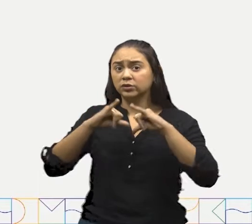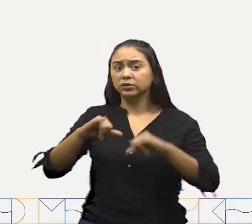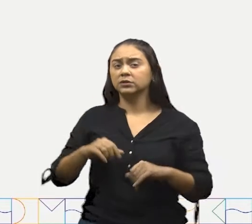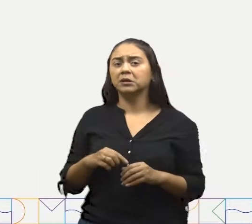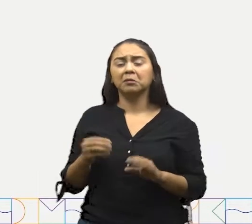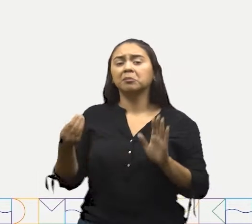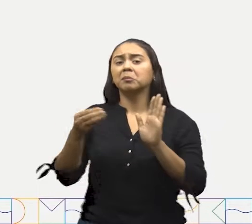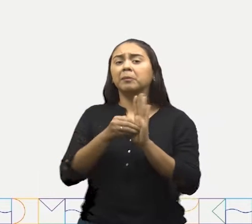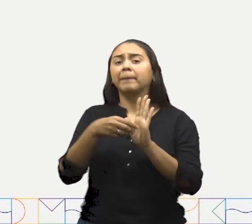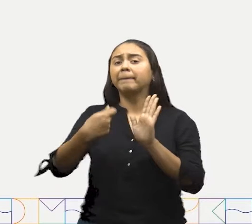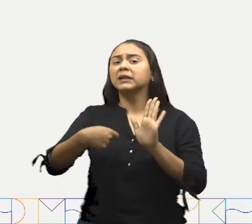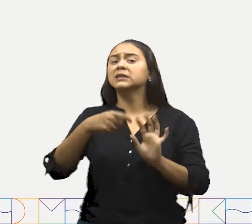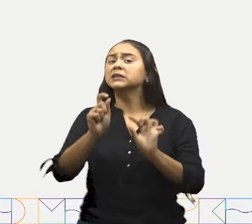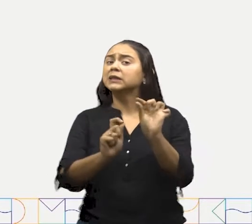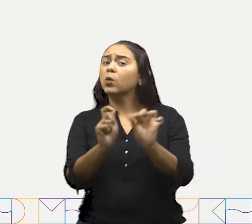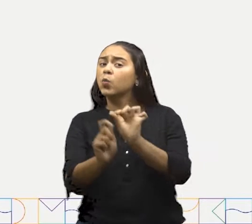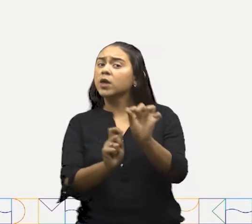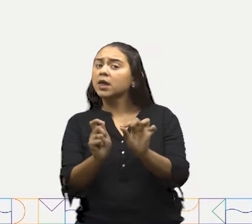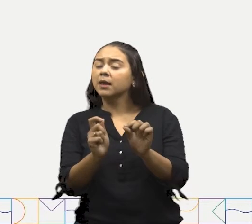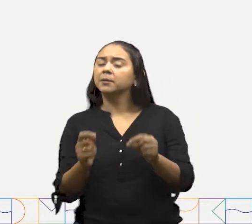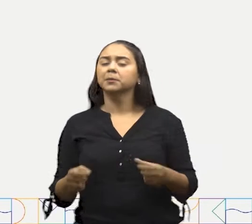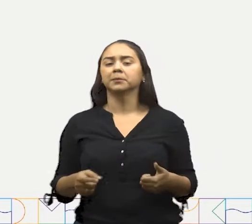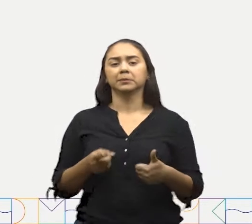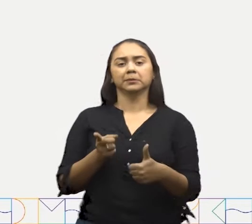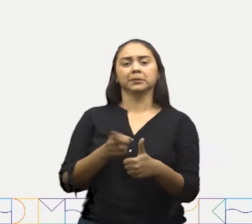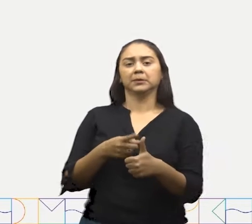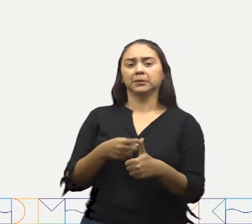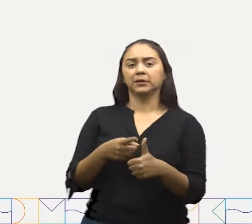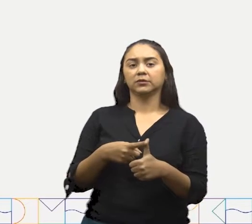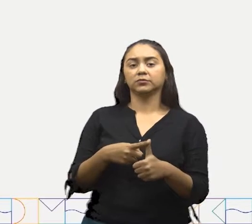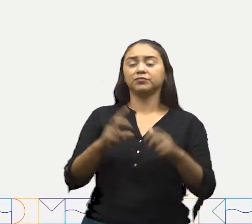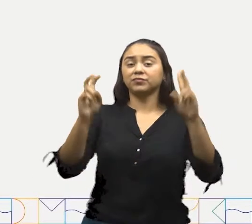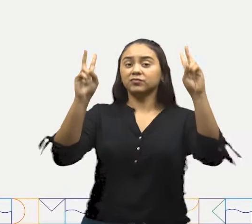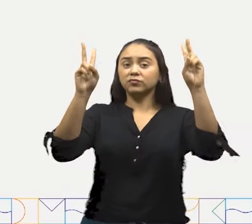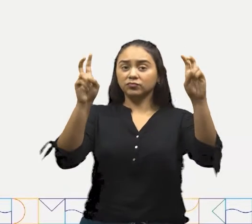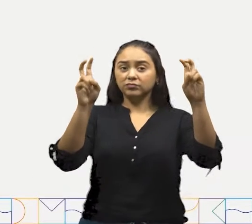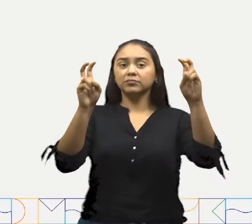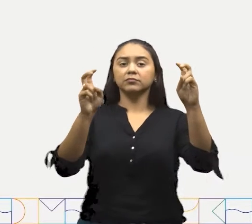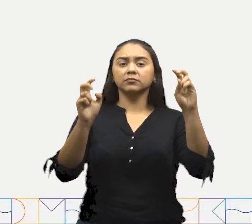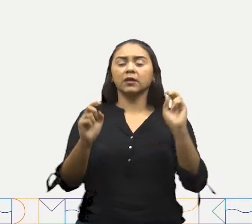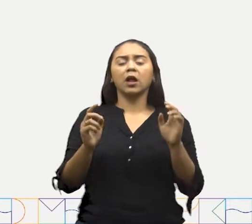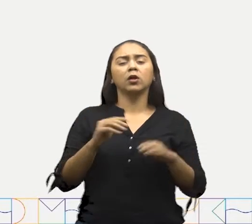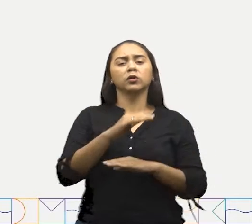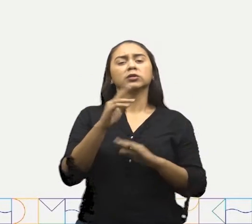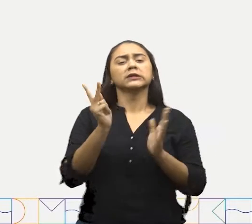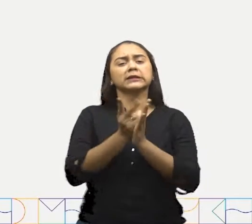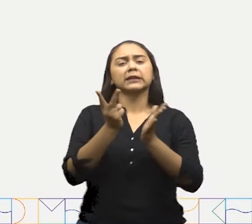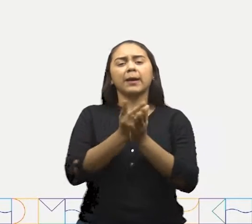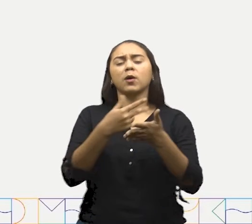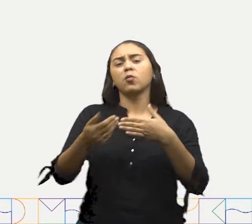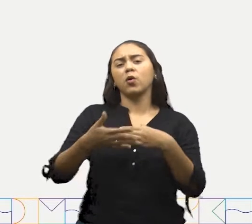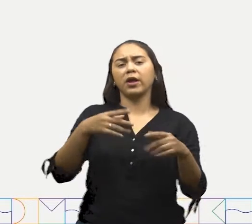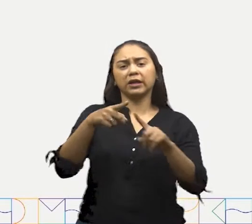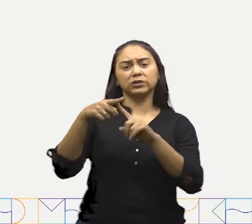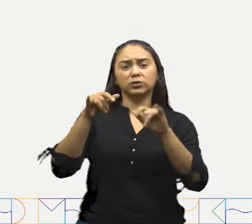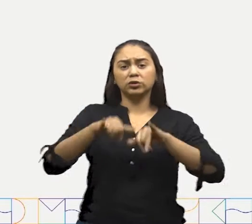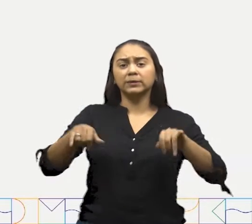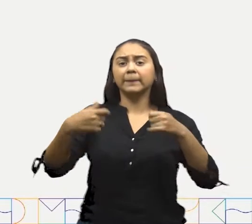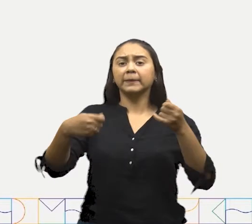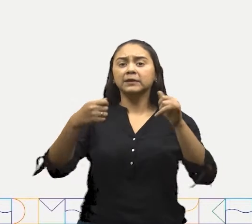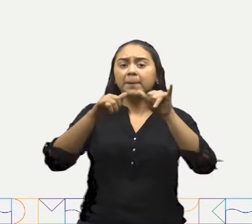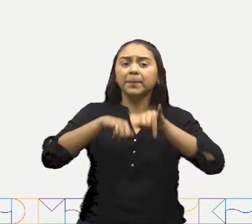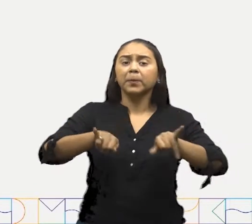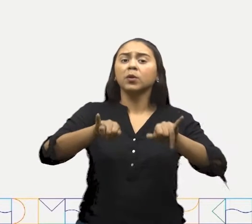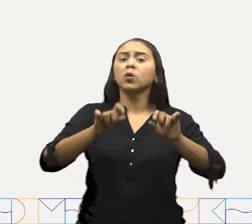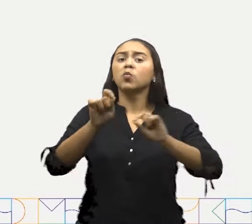notícia deve ter? 1. Título. Toda notícia deve anunciar do que ela falará em seu